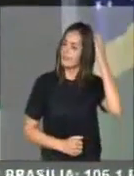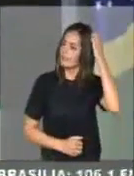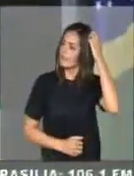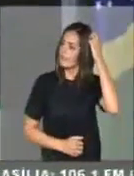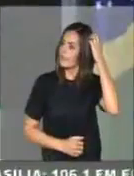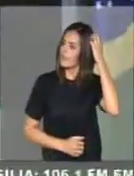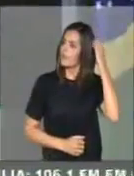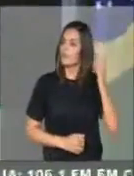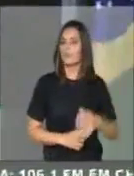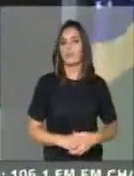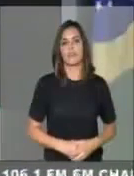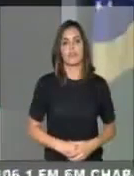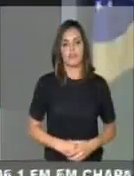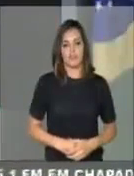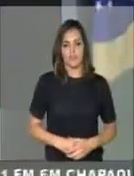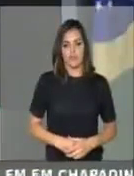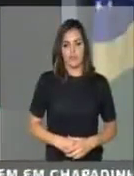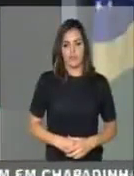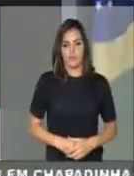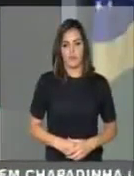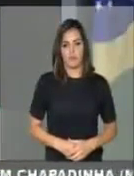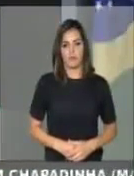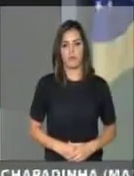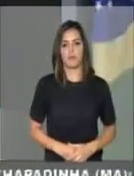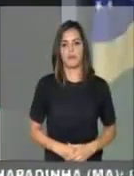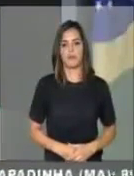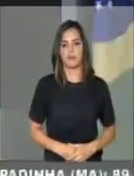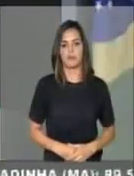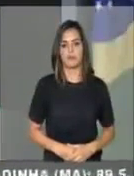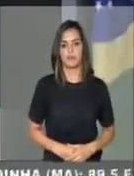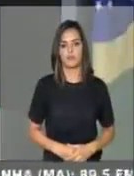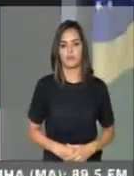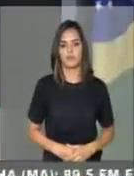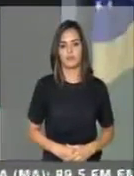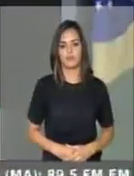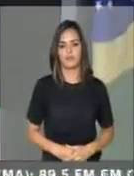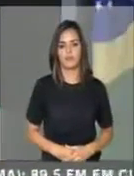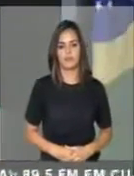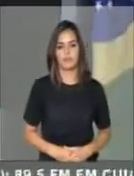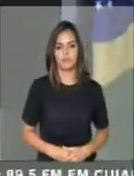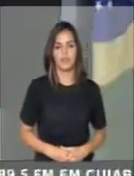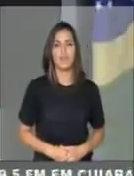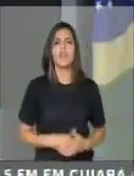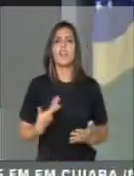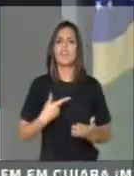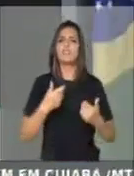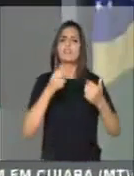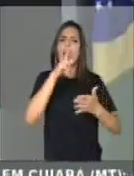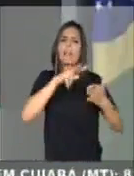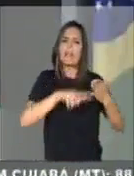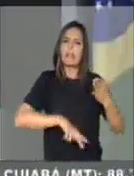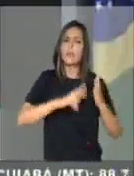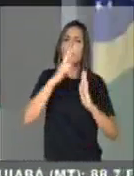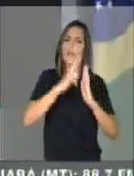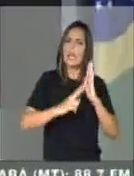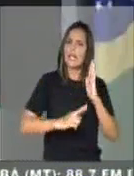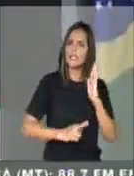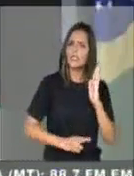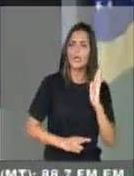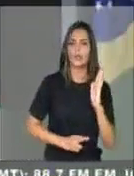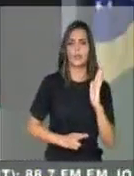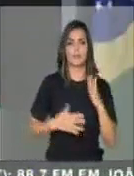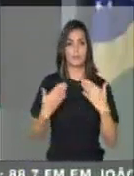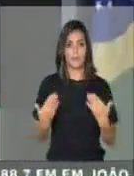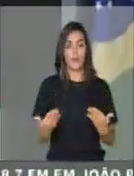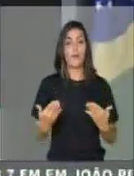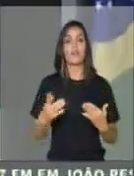feitos também dão conta desse tipo de prática ilícita e de sua associação com ativos identificados como instrumento,